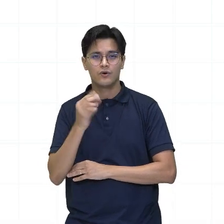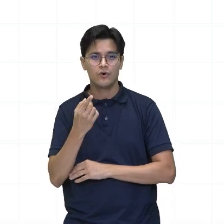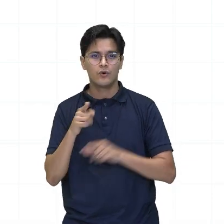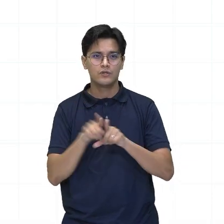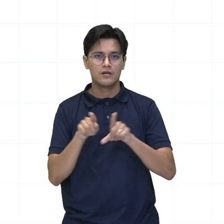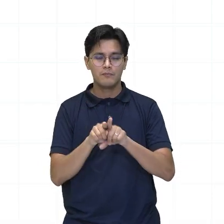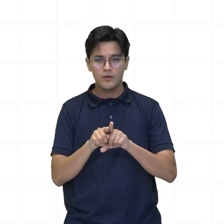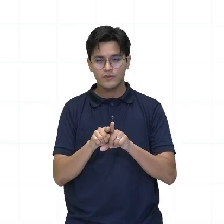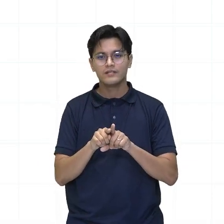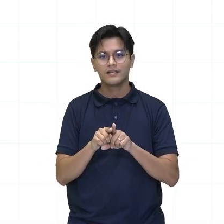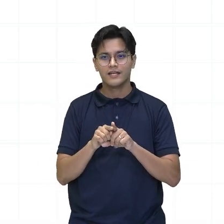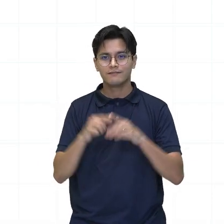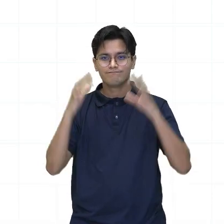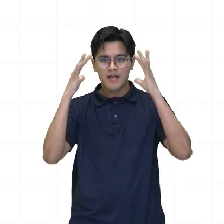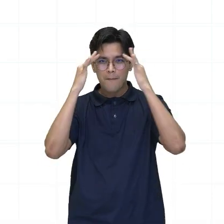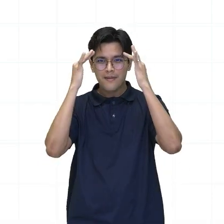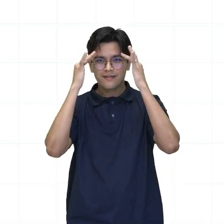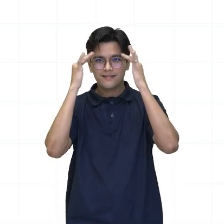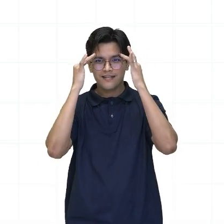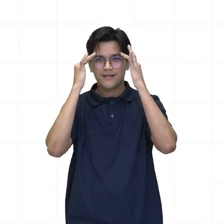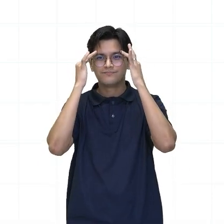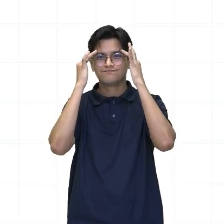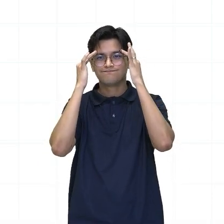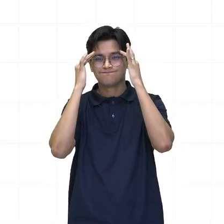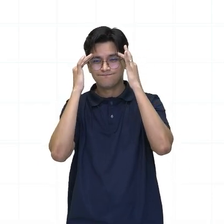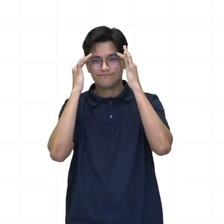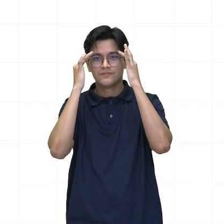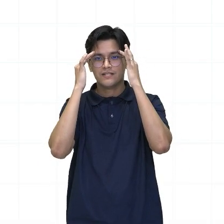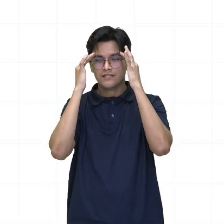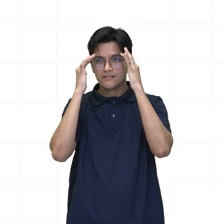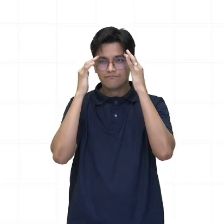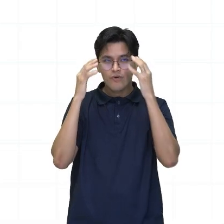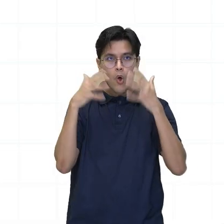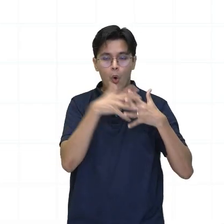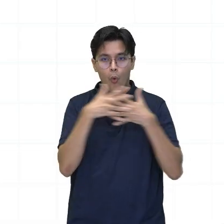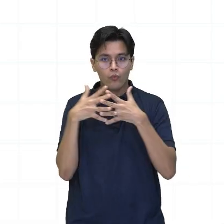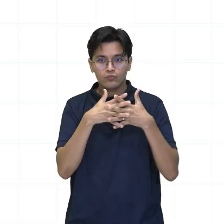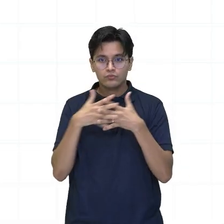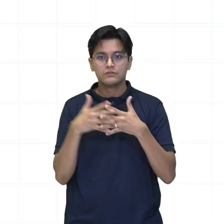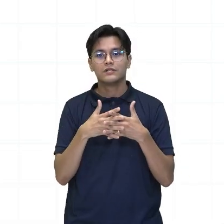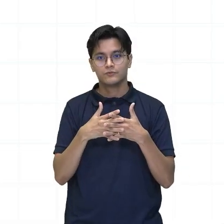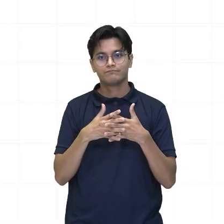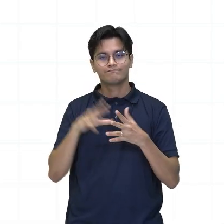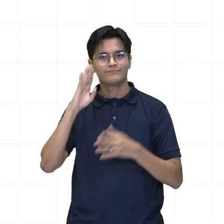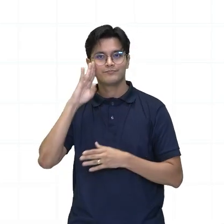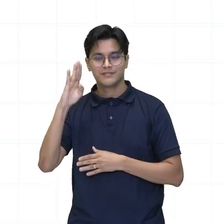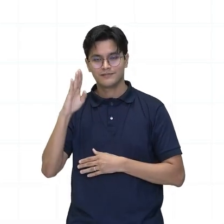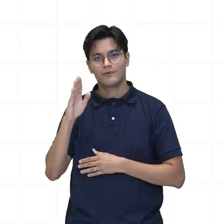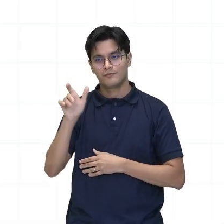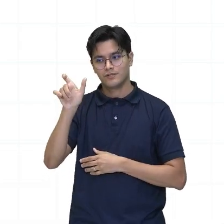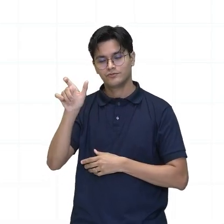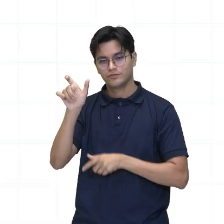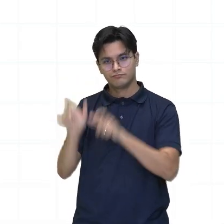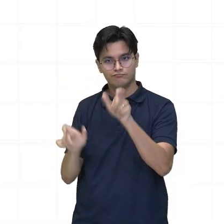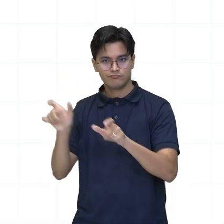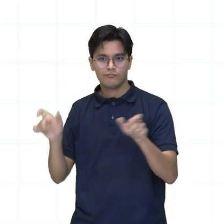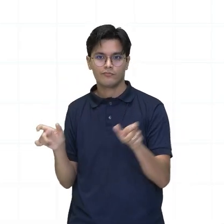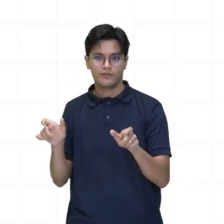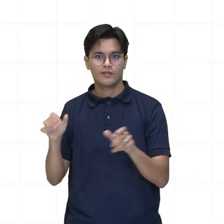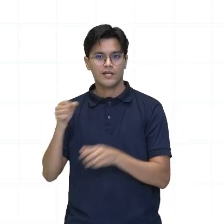perturbação mental, principalmente em idosos que estão muito debilitados. E como nós estamos vendo aí